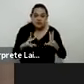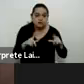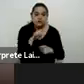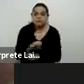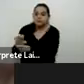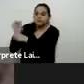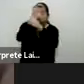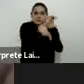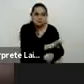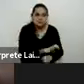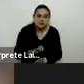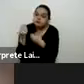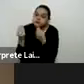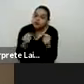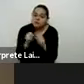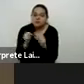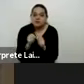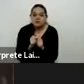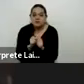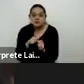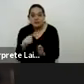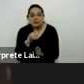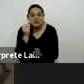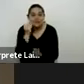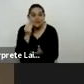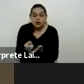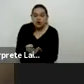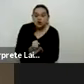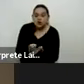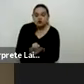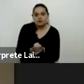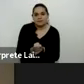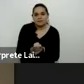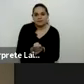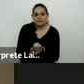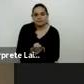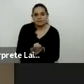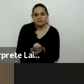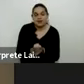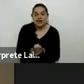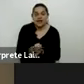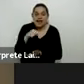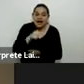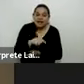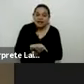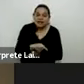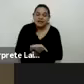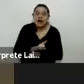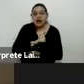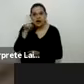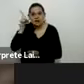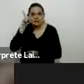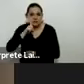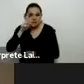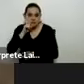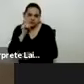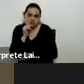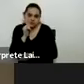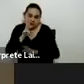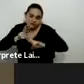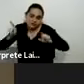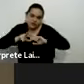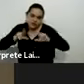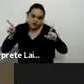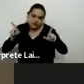é o governo federal. Não é como nos Estados Unidos, que é uma confederação em que os estados e municípios